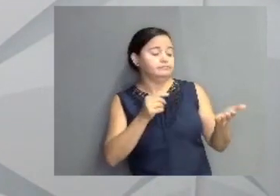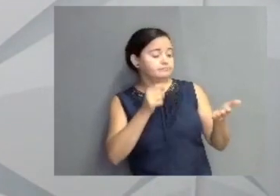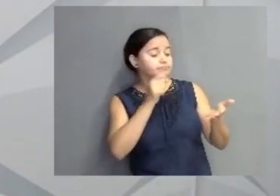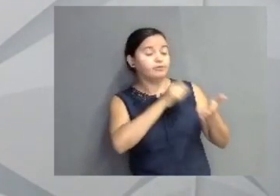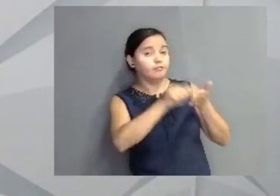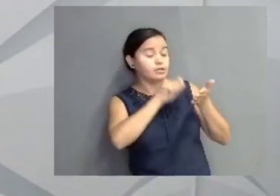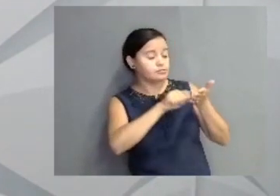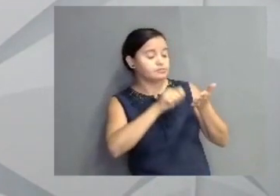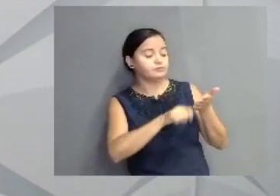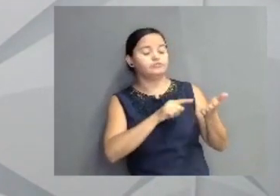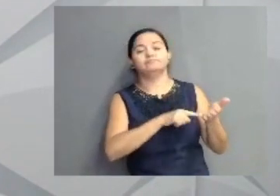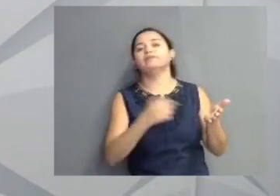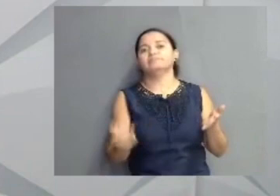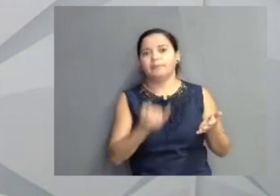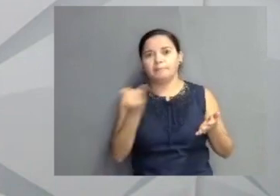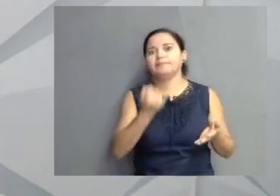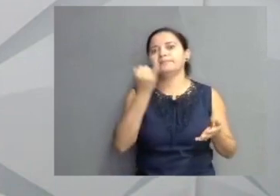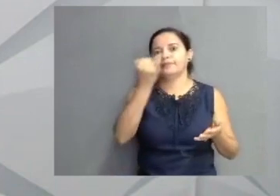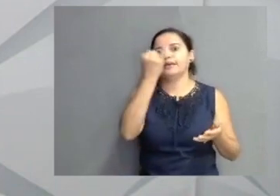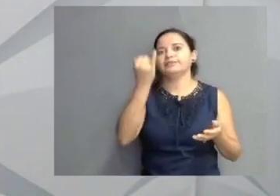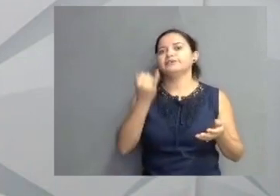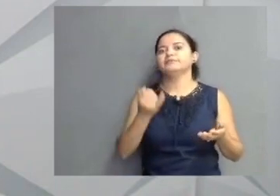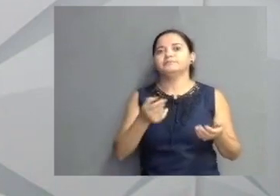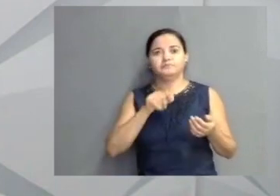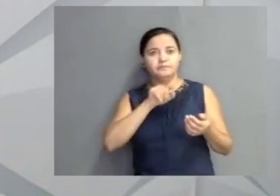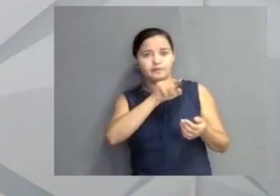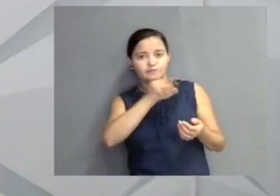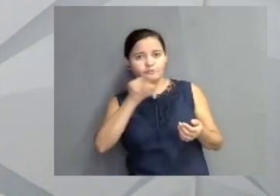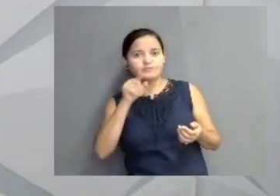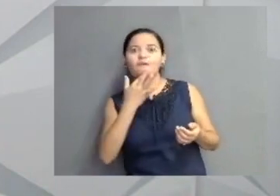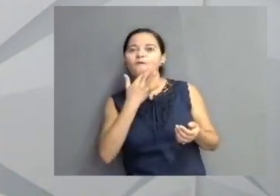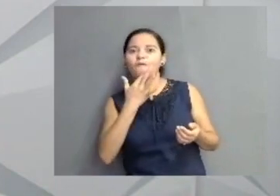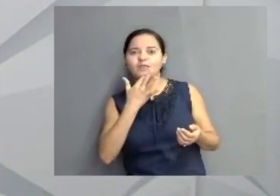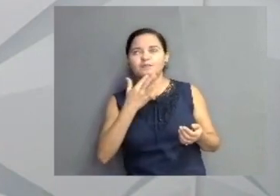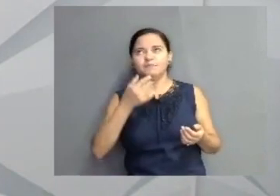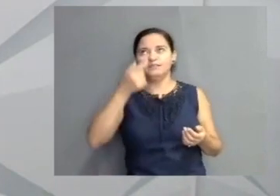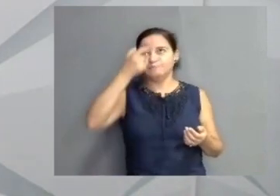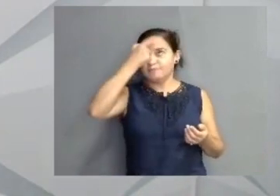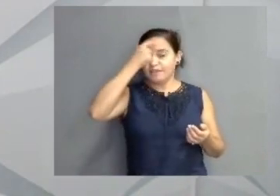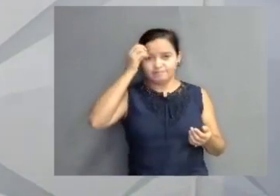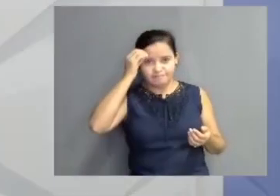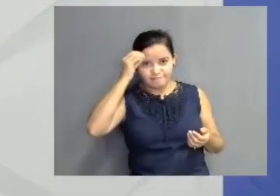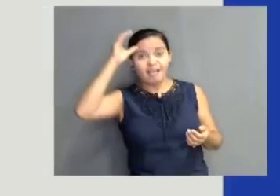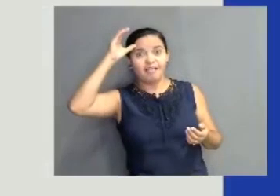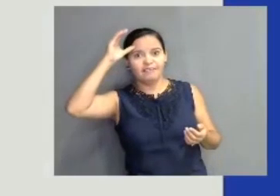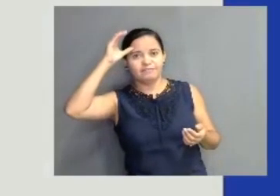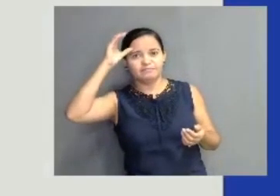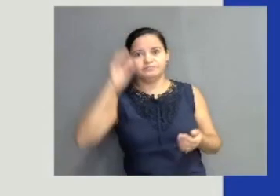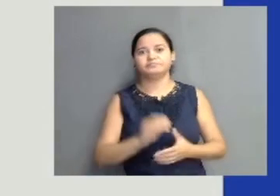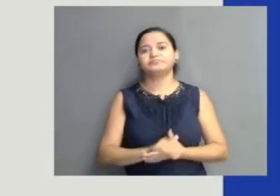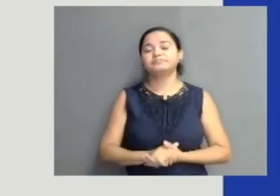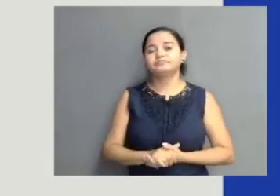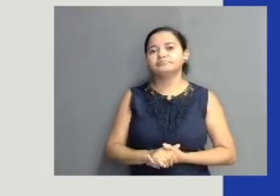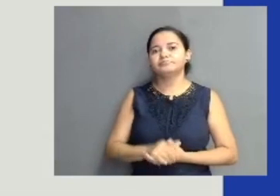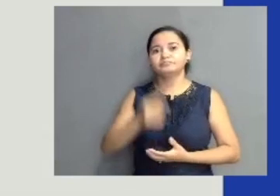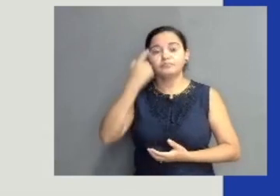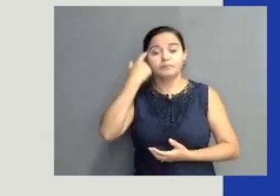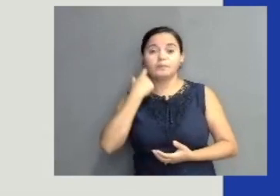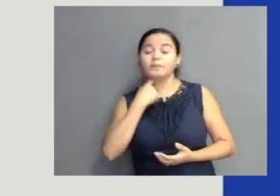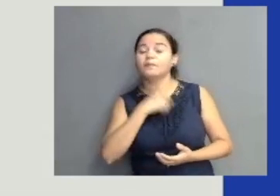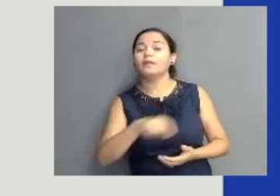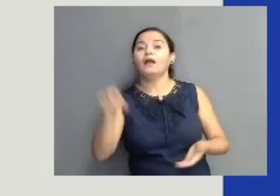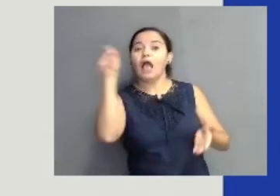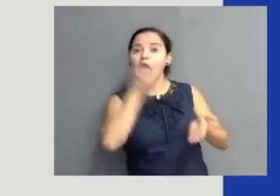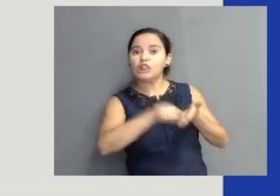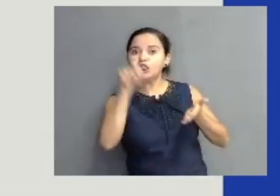vai ser muito importante para a construção do seu conhecimento, tá? Aqui a dica número 3, anote o